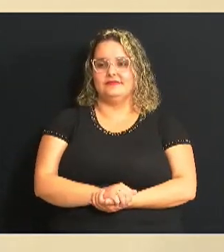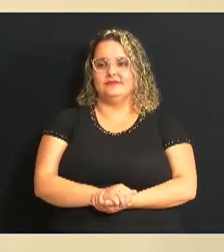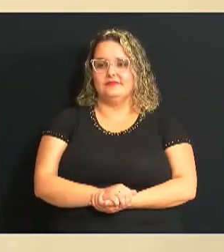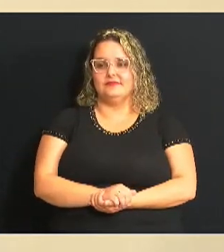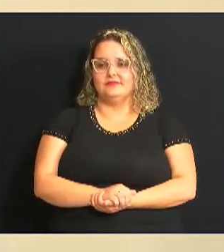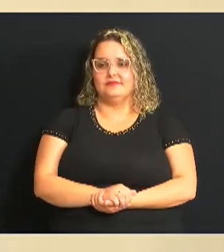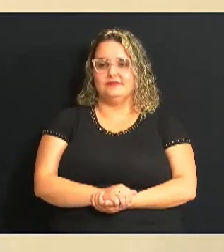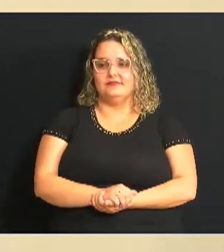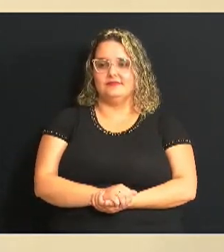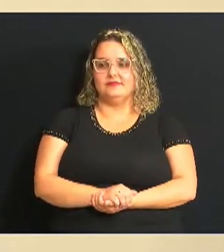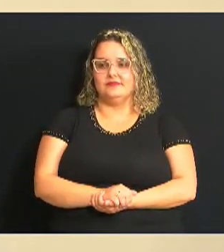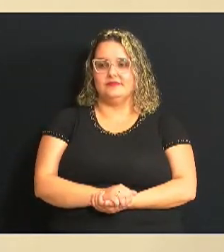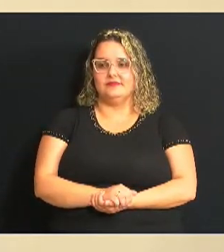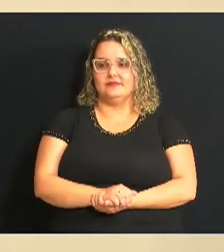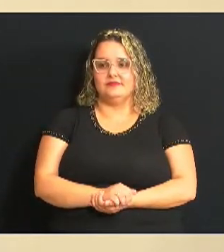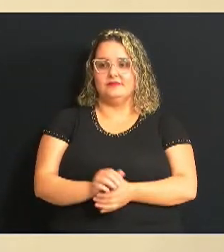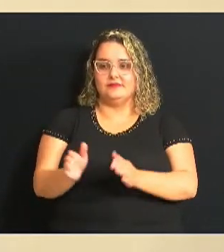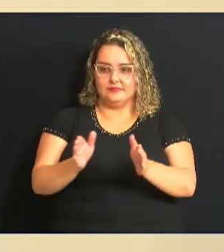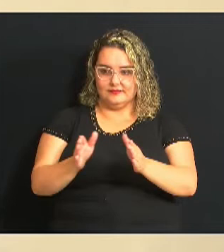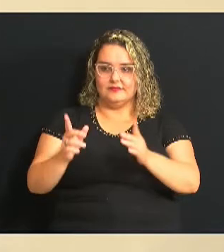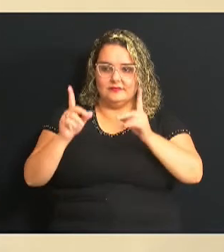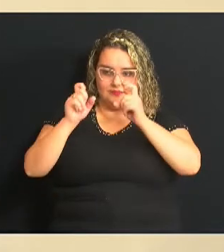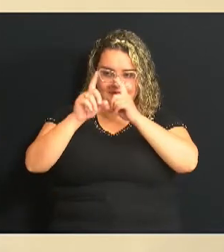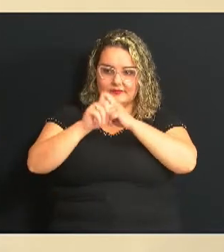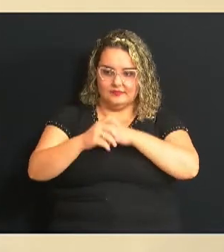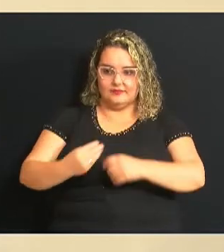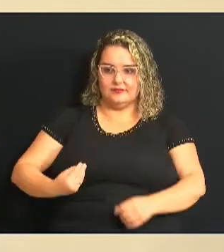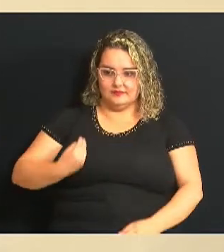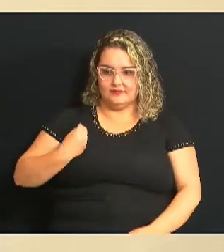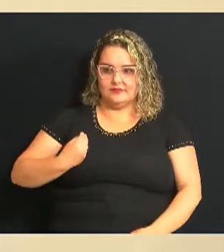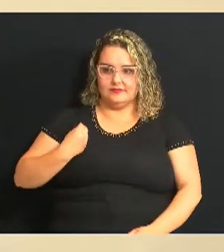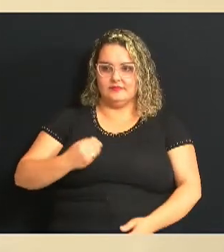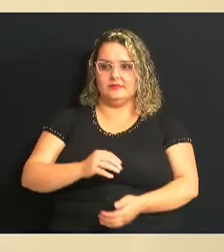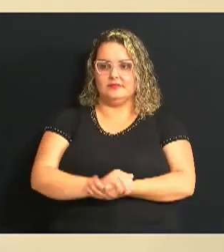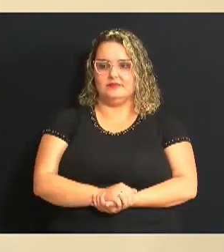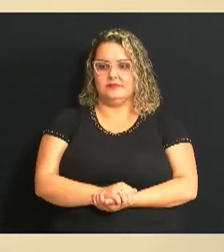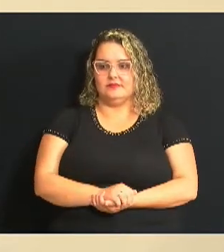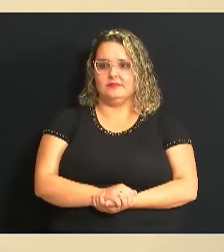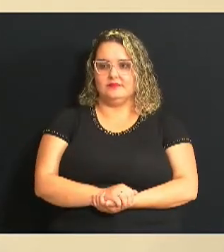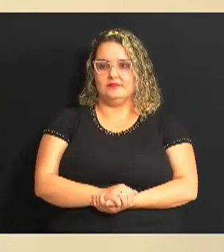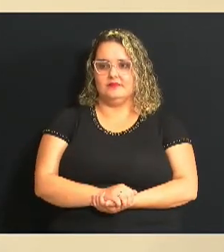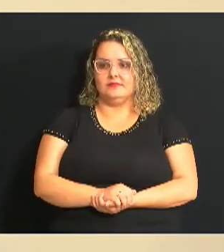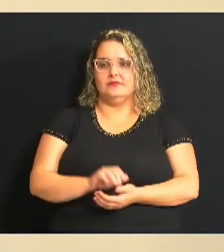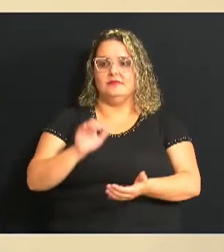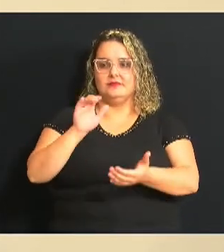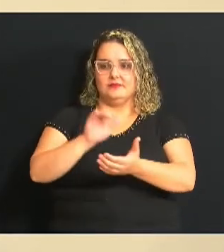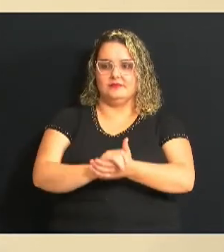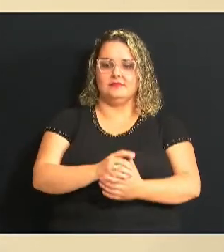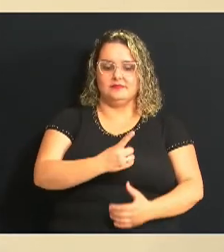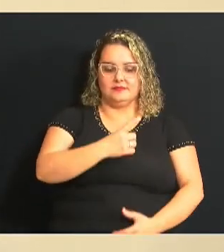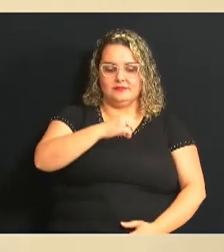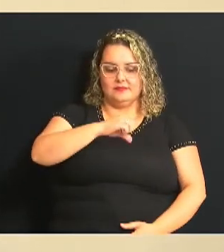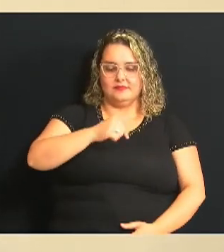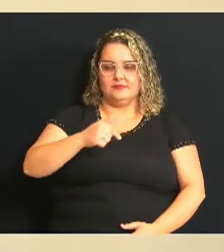Eu fiquei em momentos difíceis da minha vida. Casei-me no ano de